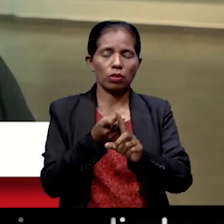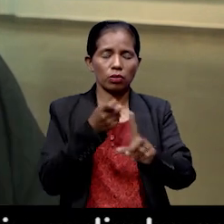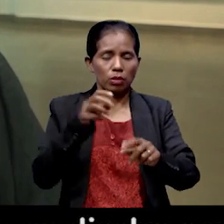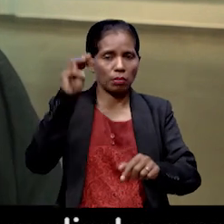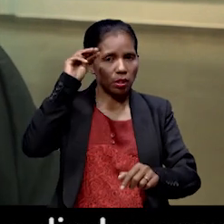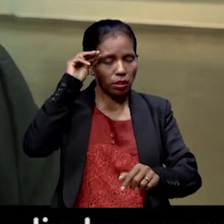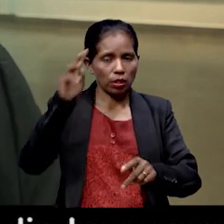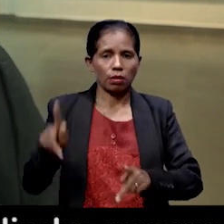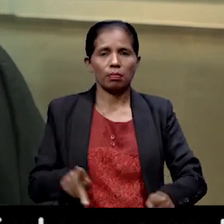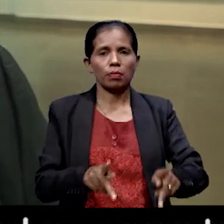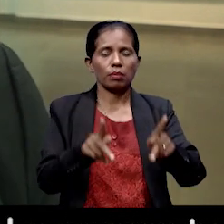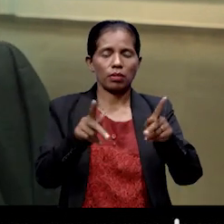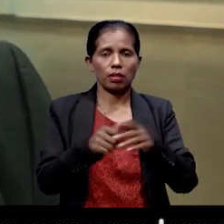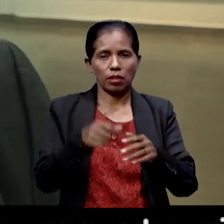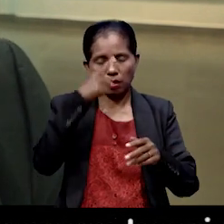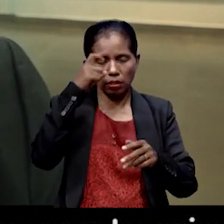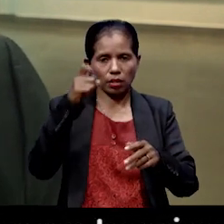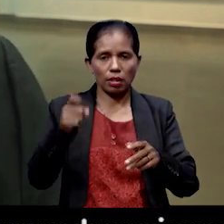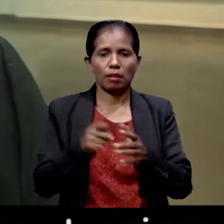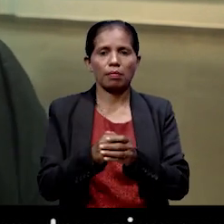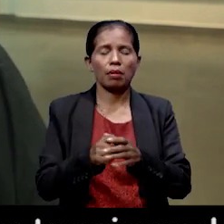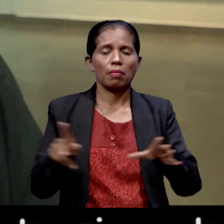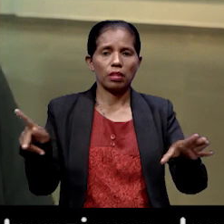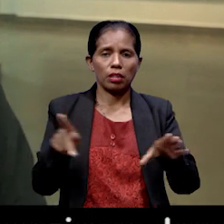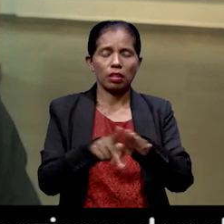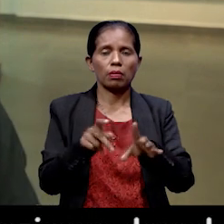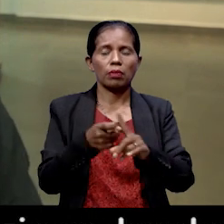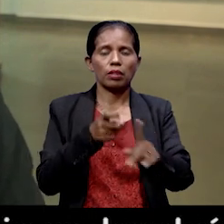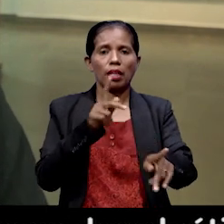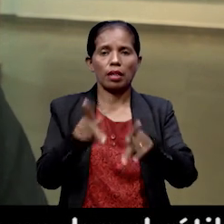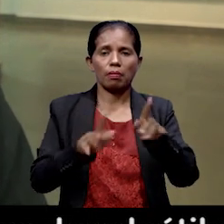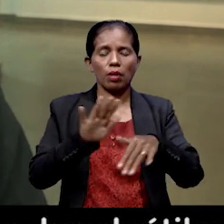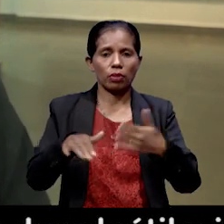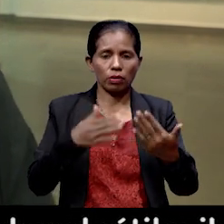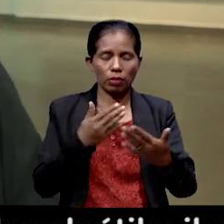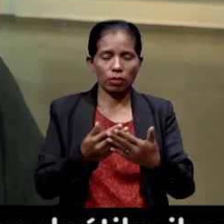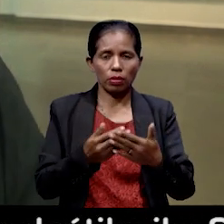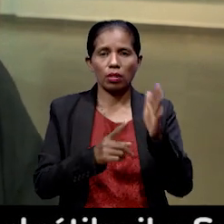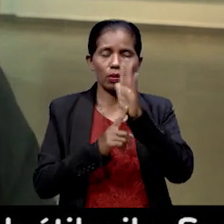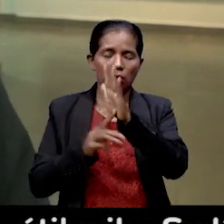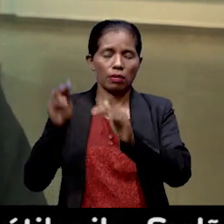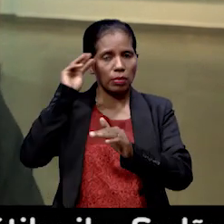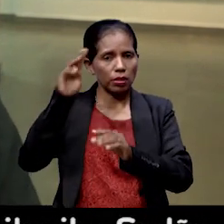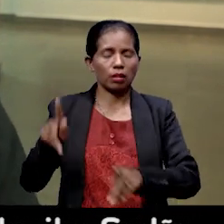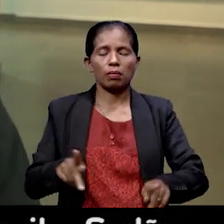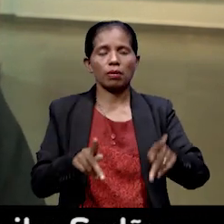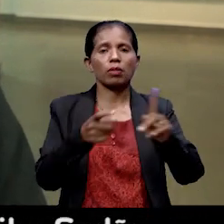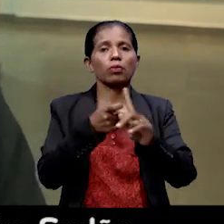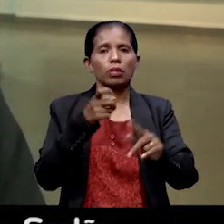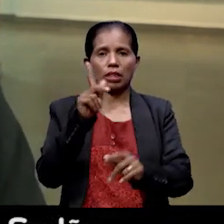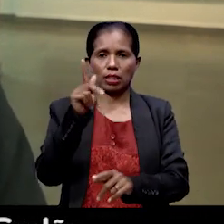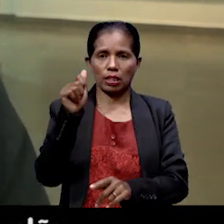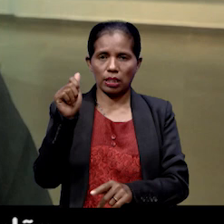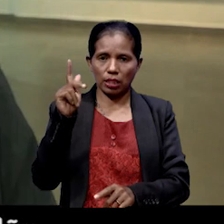Público, também a auto-participação mais do Nihu se cidadão Sira para o Ministério Público, ou mais se CAC,